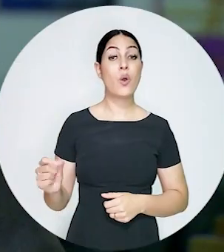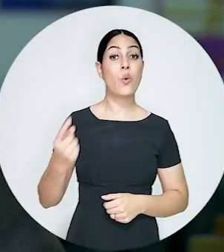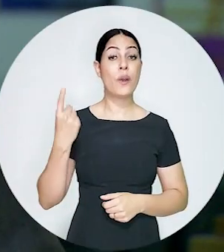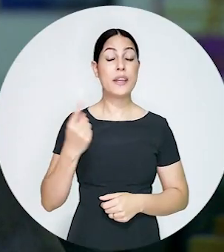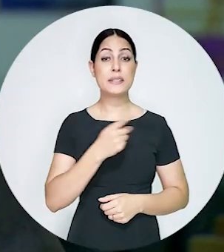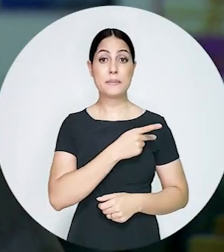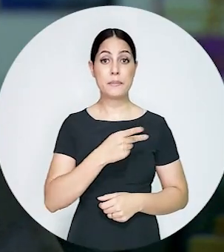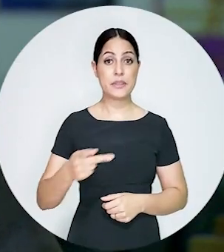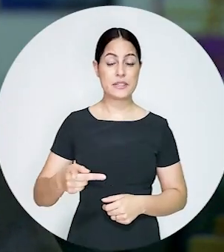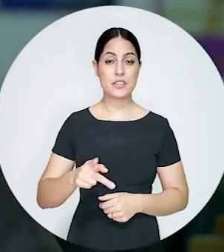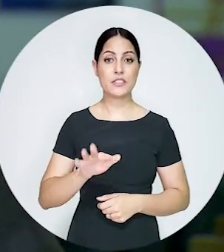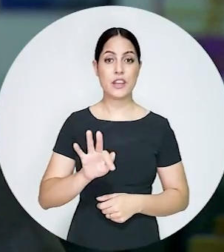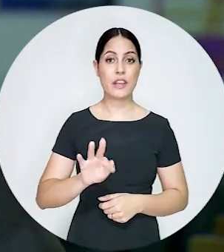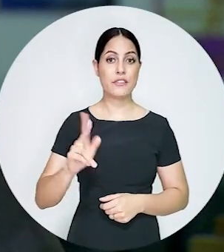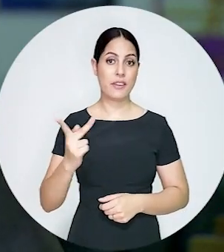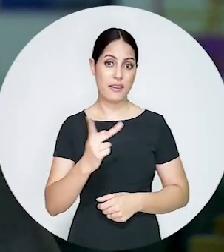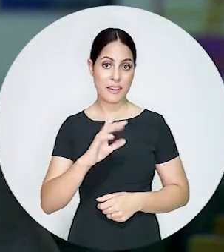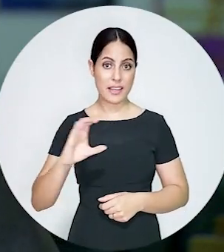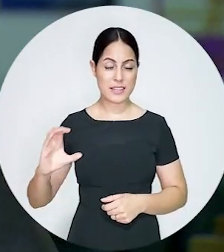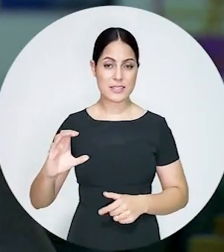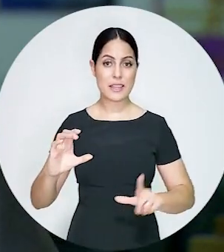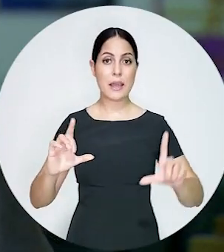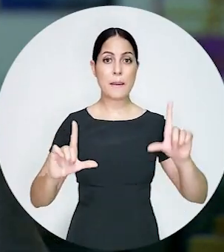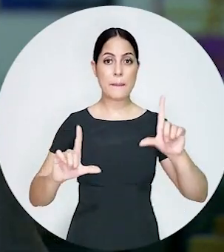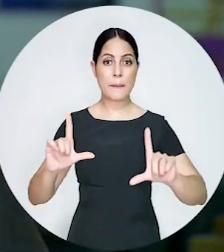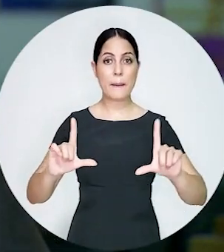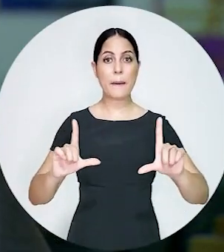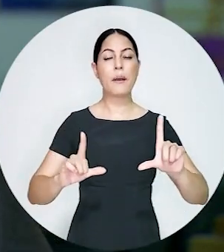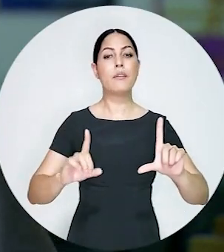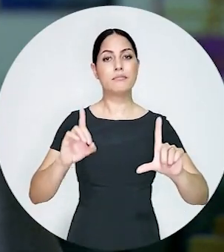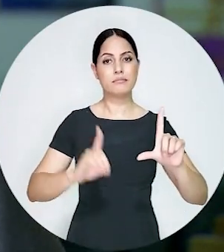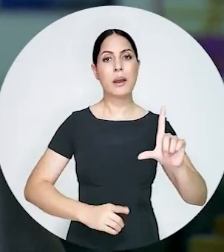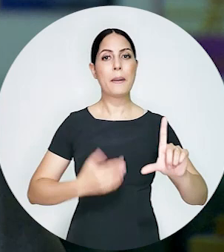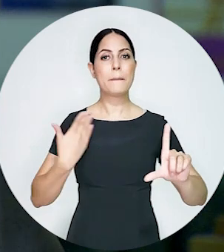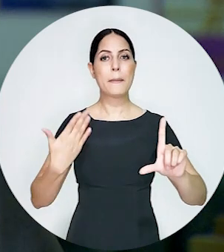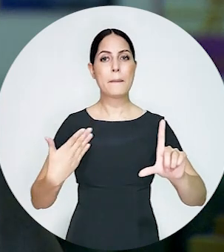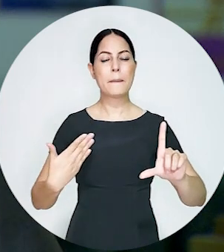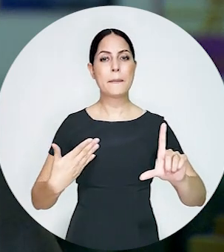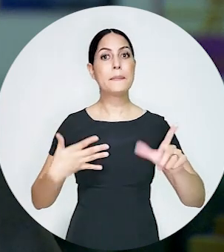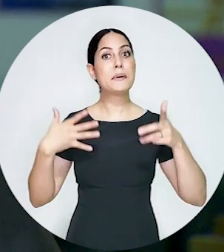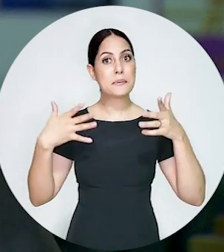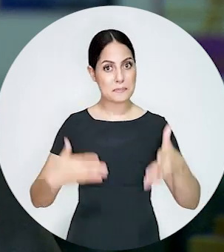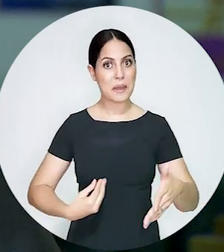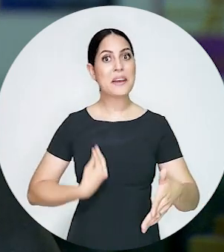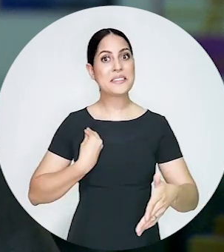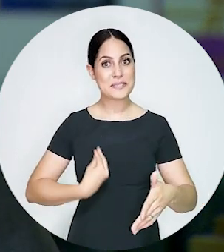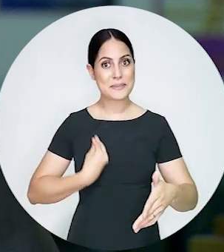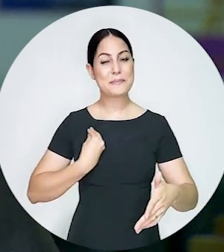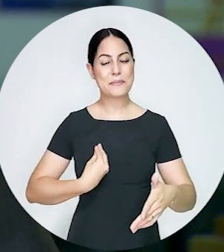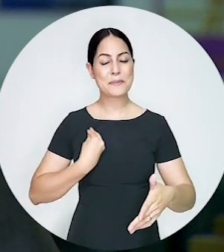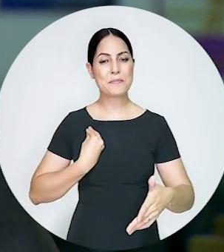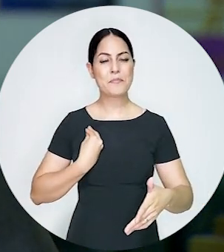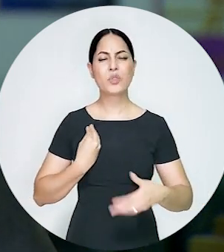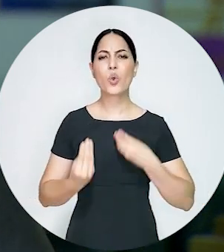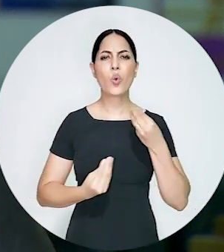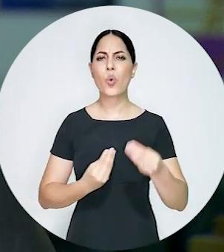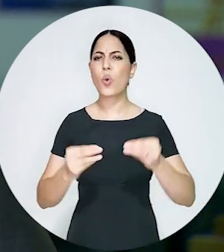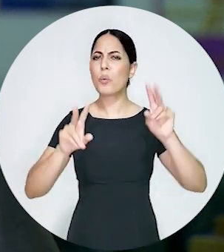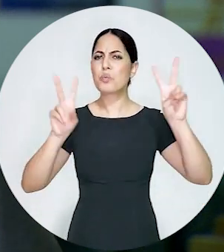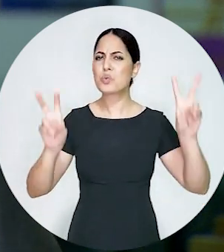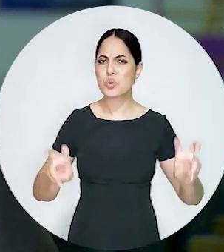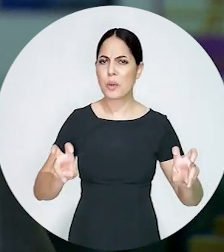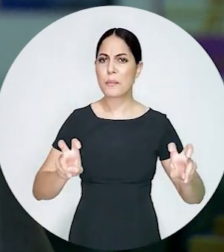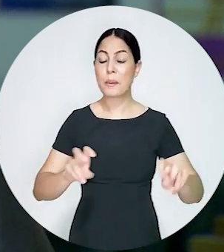O ex-presidente da República e cientista político Fernando Henrique Cardoso também participou do bate-papo que tratou de assuntos